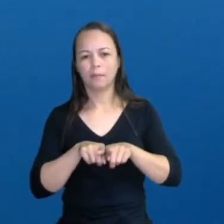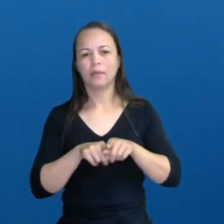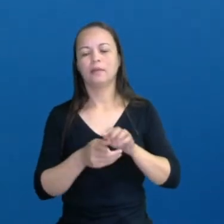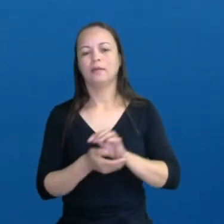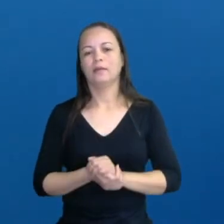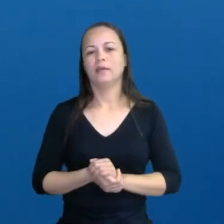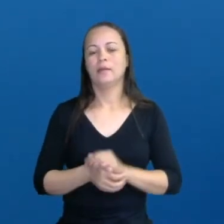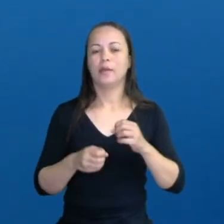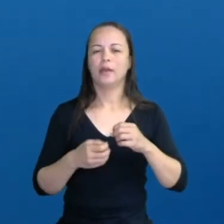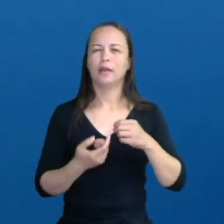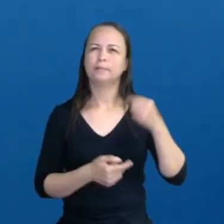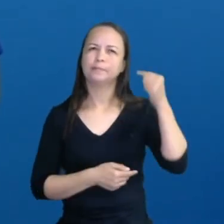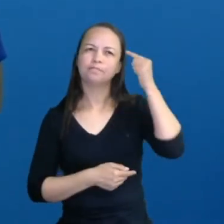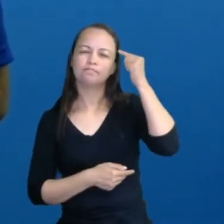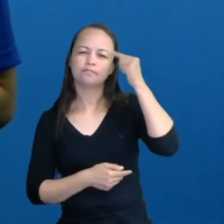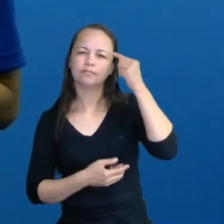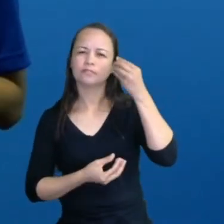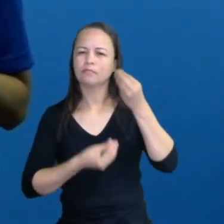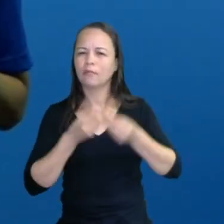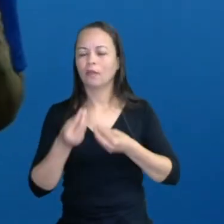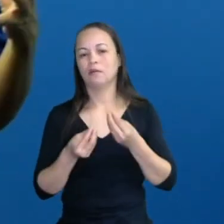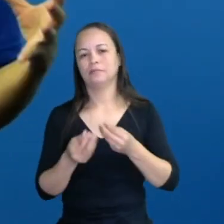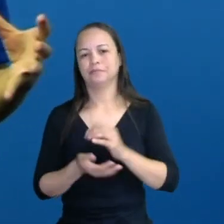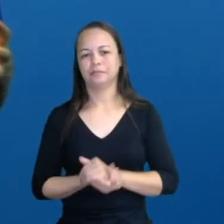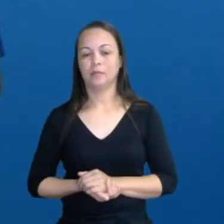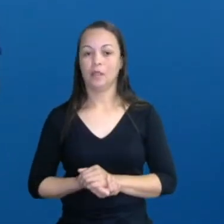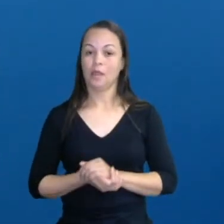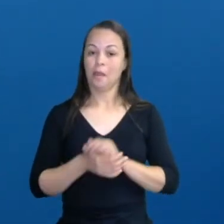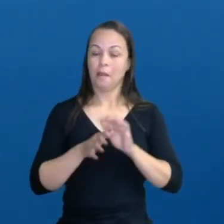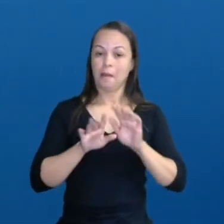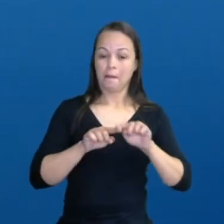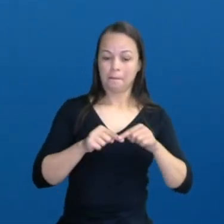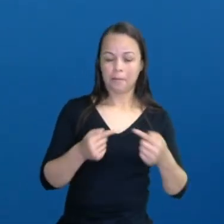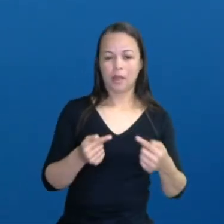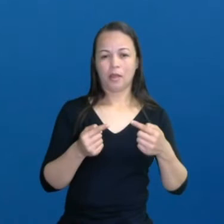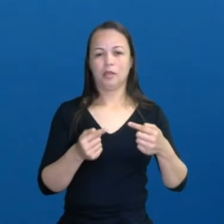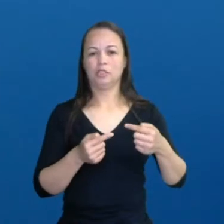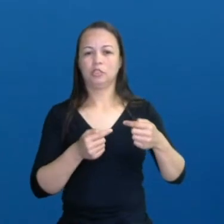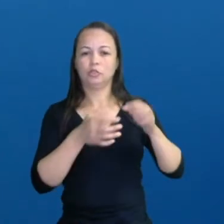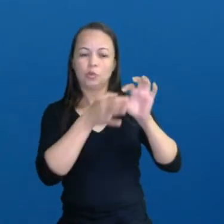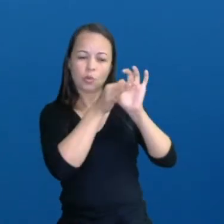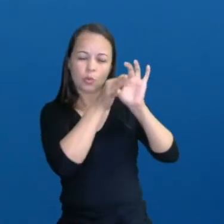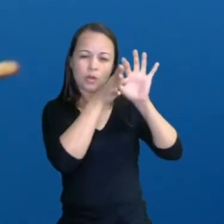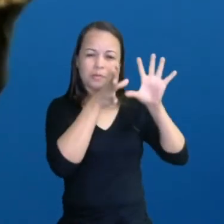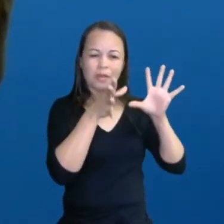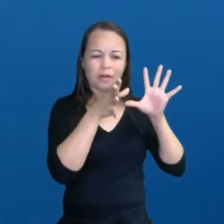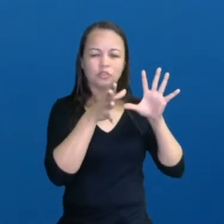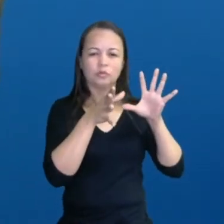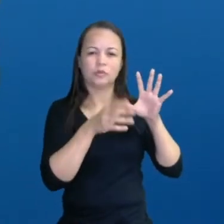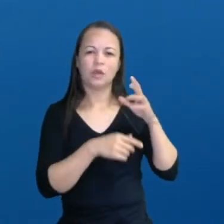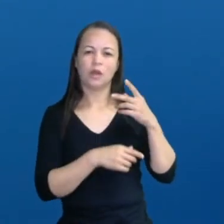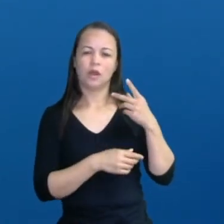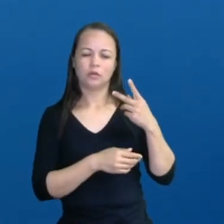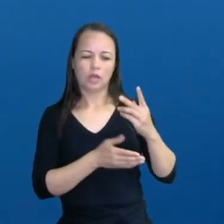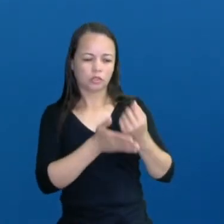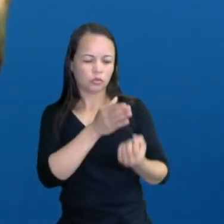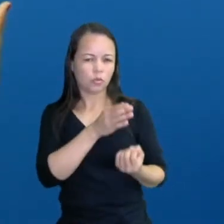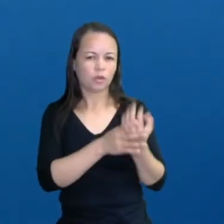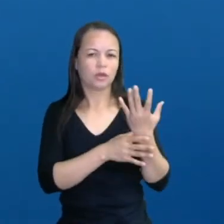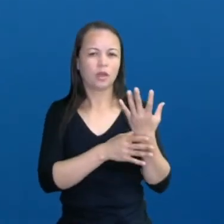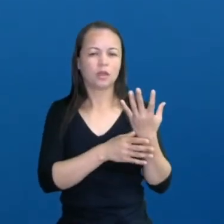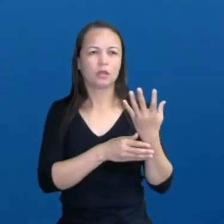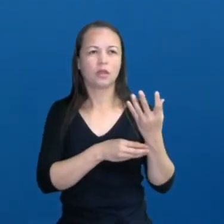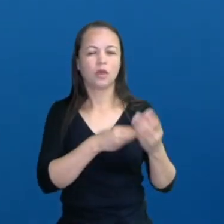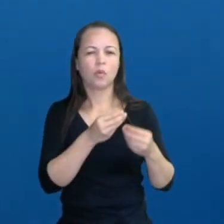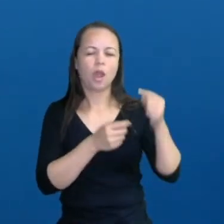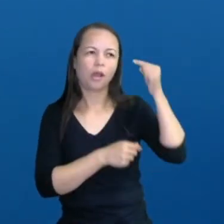nossas conclusões. Mas o liberalismo, se a gente assim pode dizer, na sua origem, a